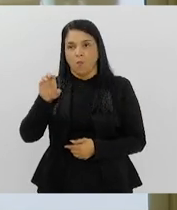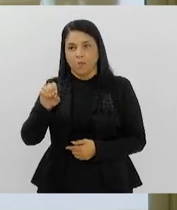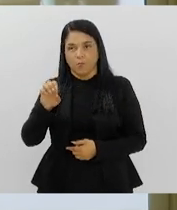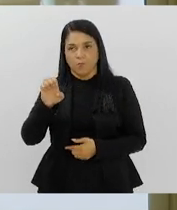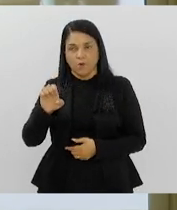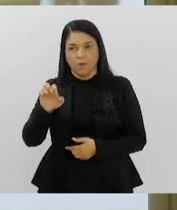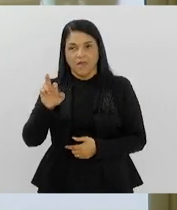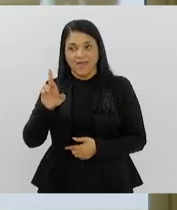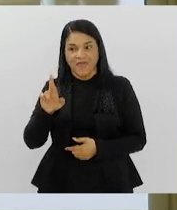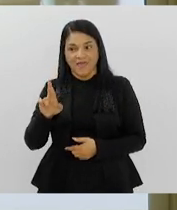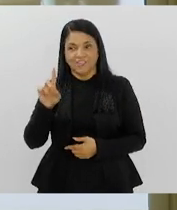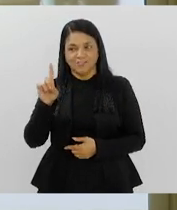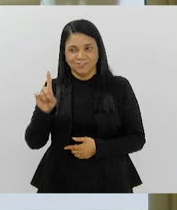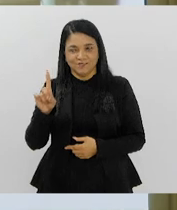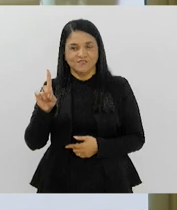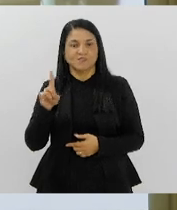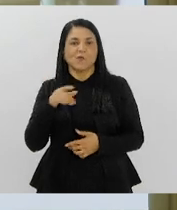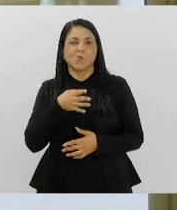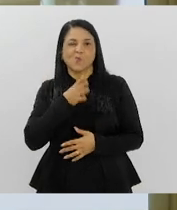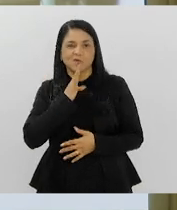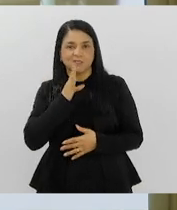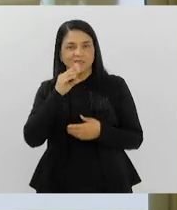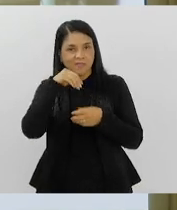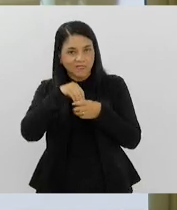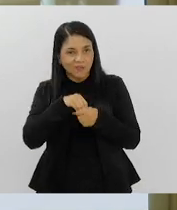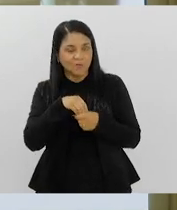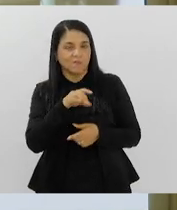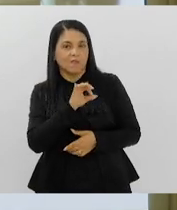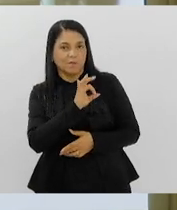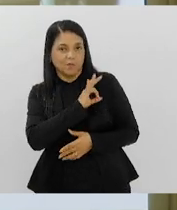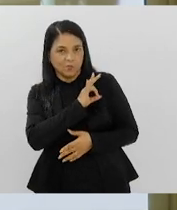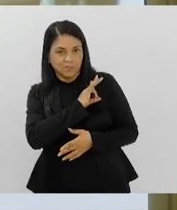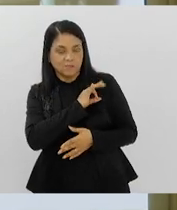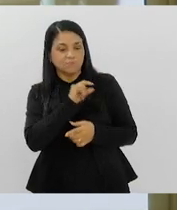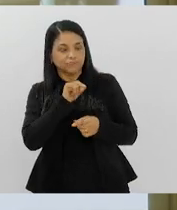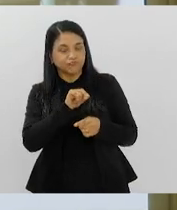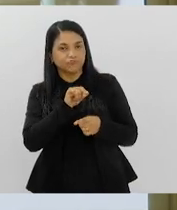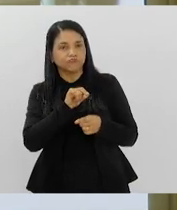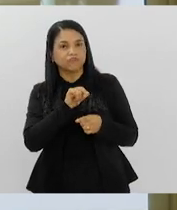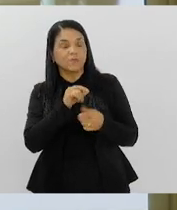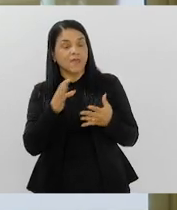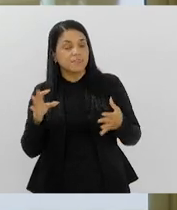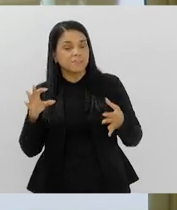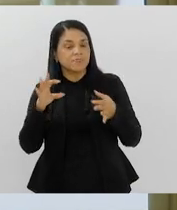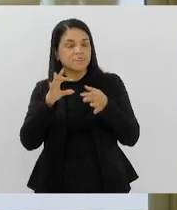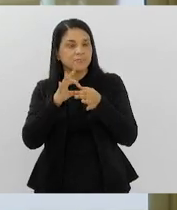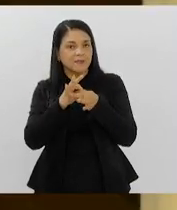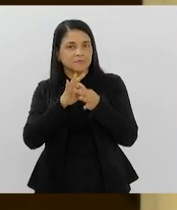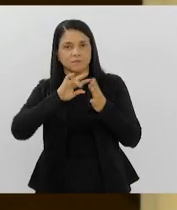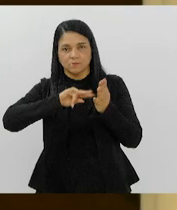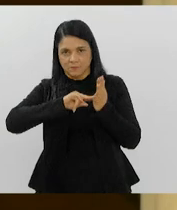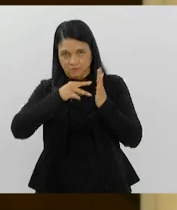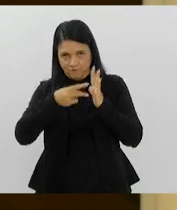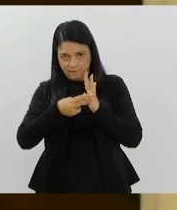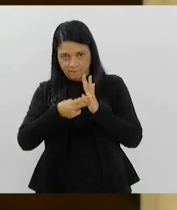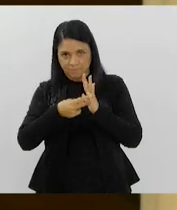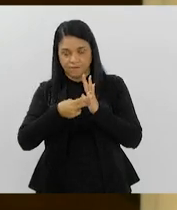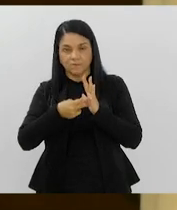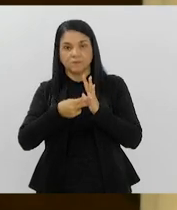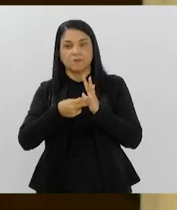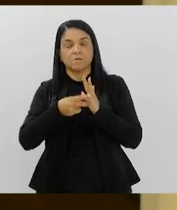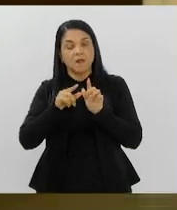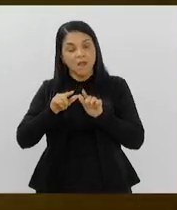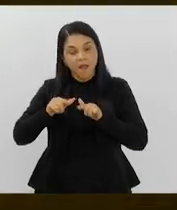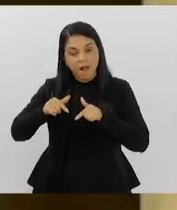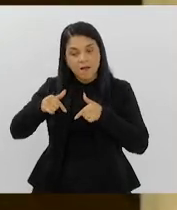polícias militares, ele trata exatamente disso, da integração que a gente precisa para essa ação, que tem